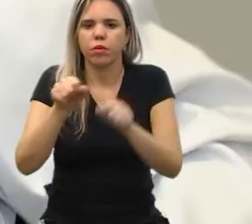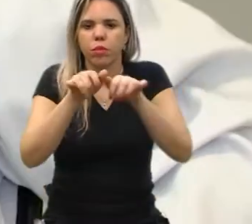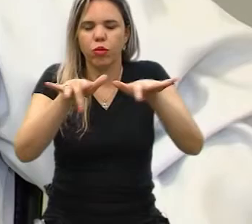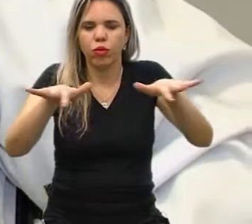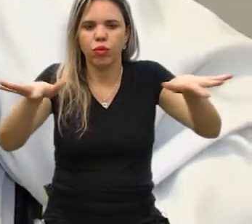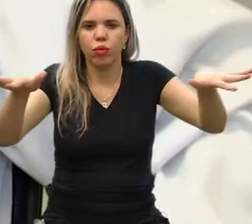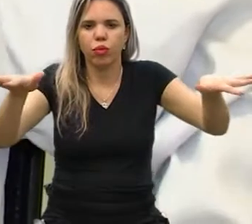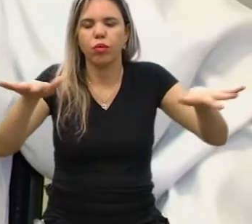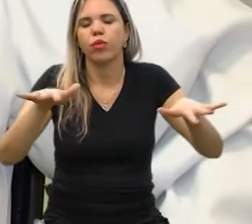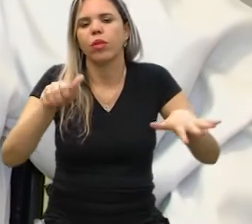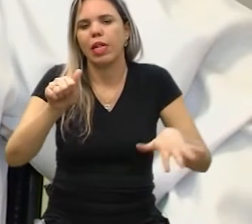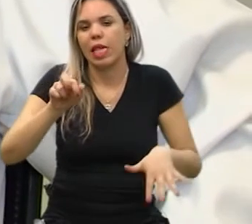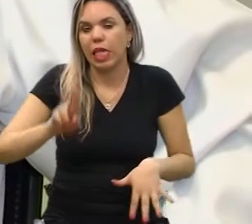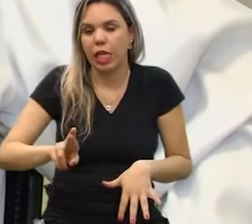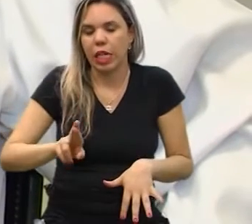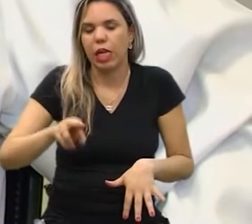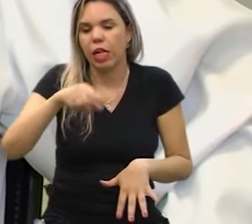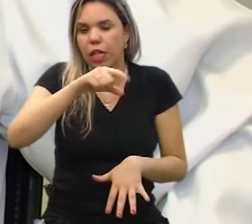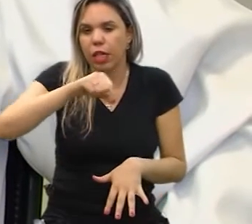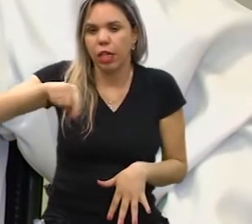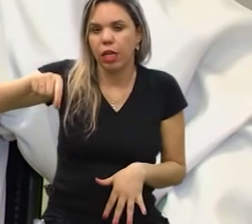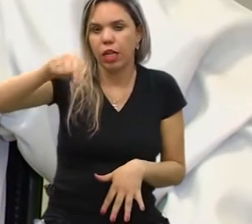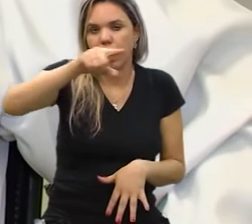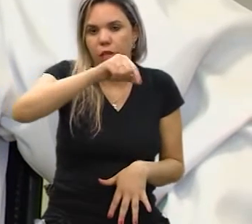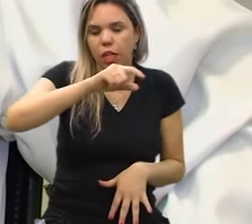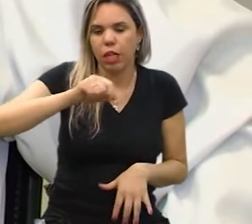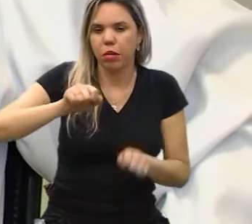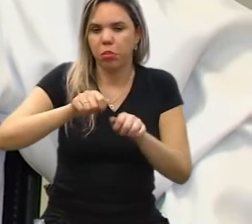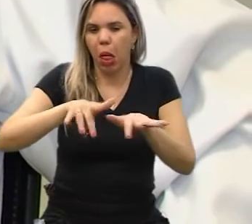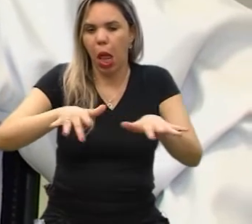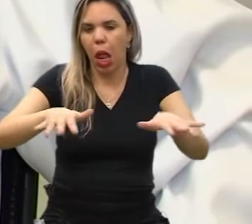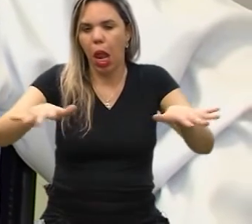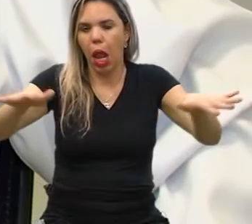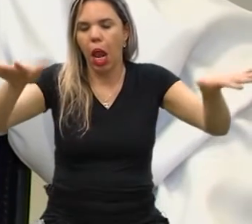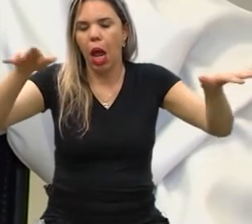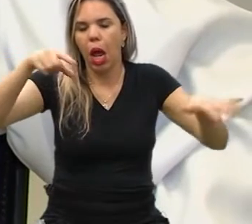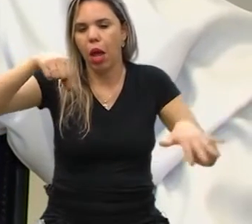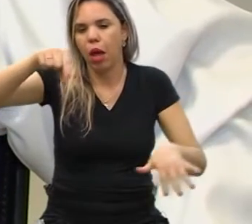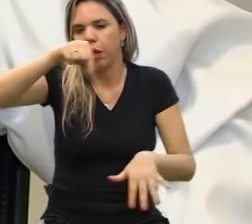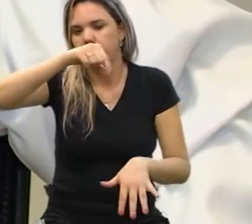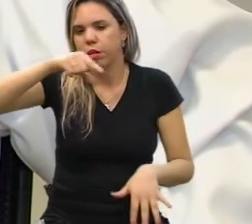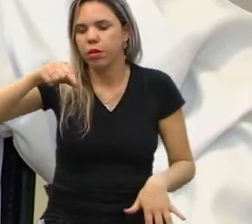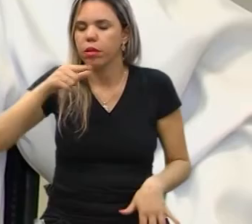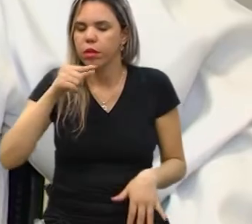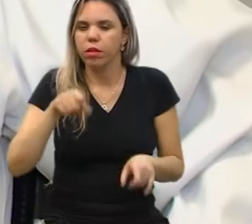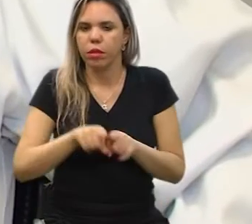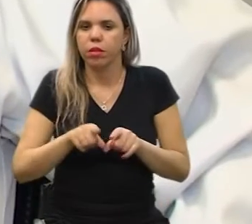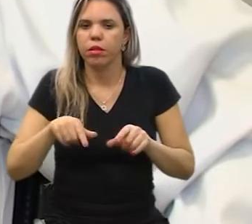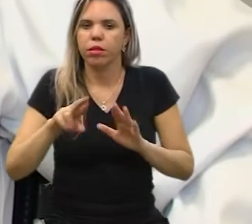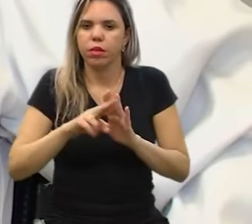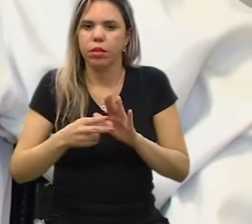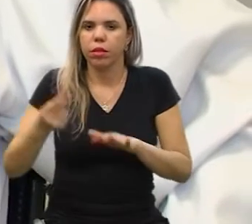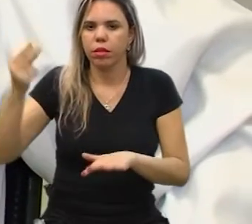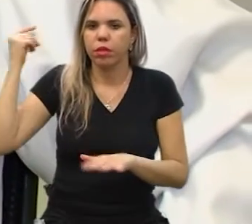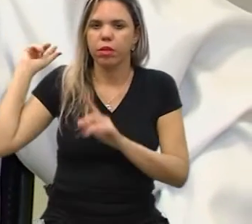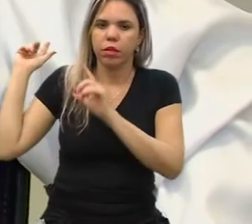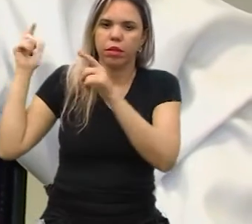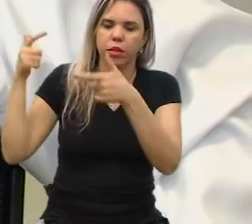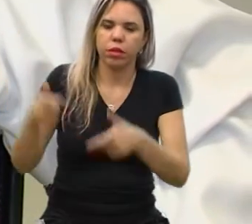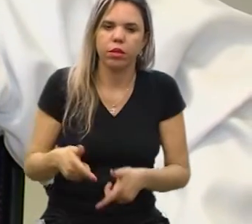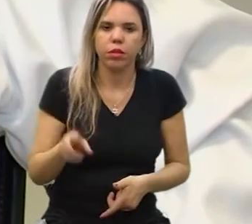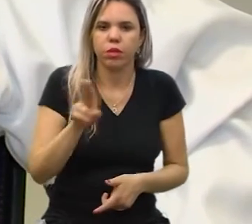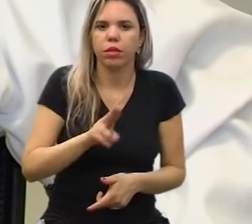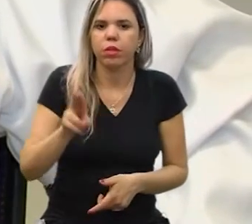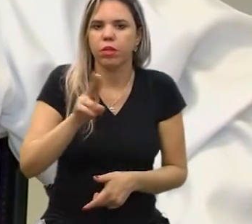emanar ar úmido, né, através da vaporização, e além daquelas medidas antigas tradicionais,